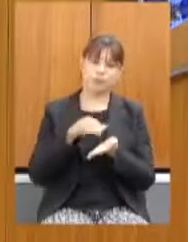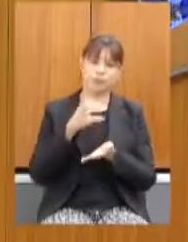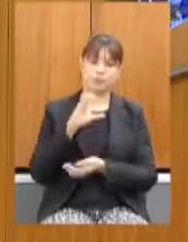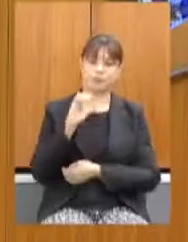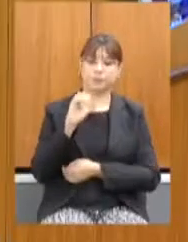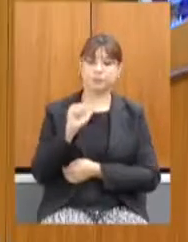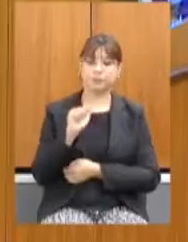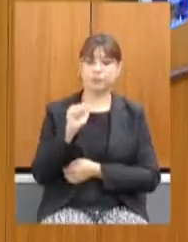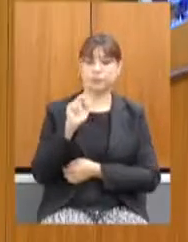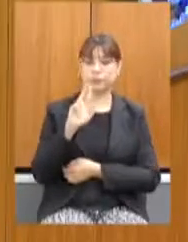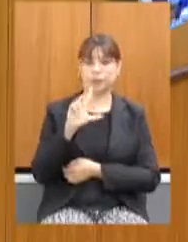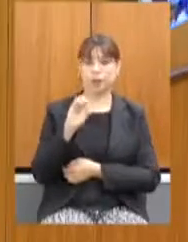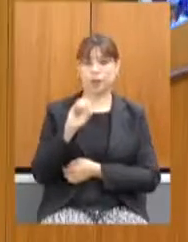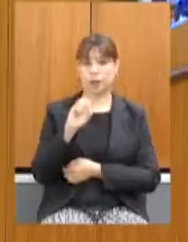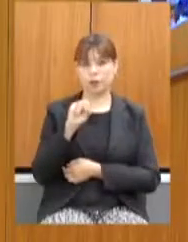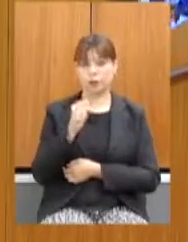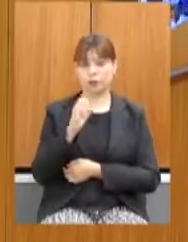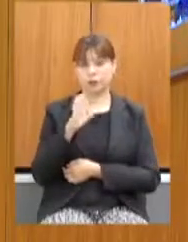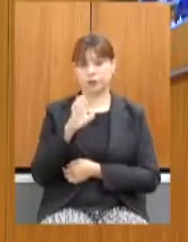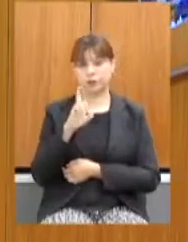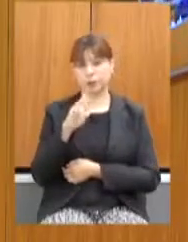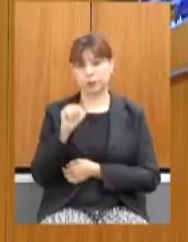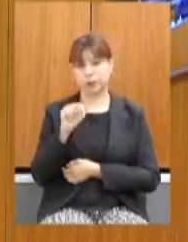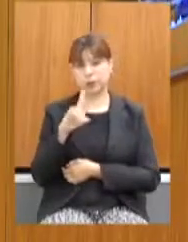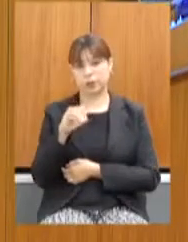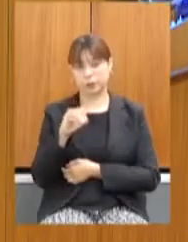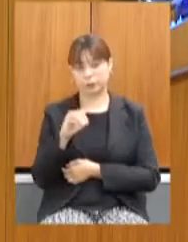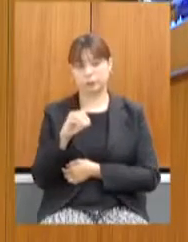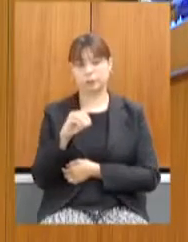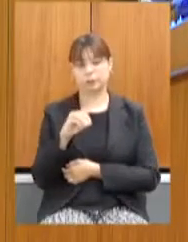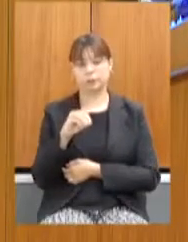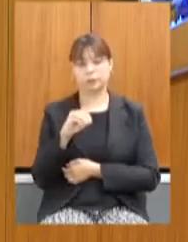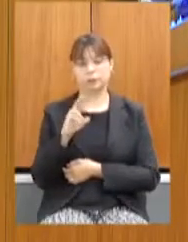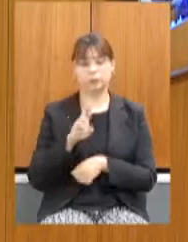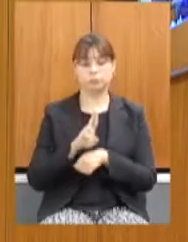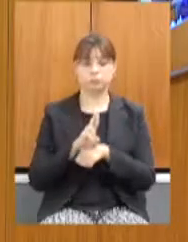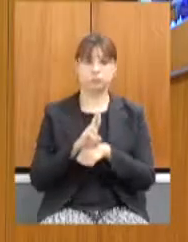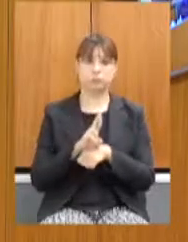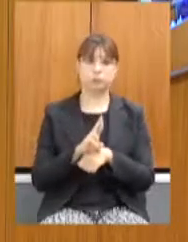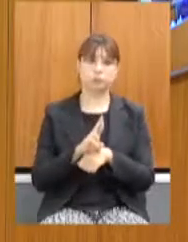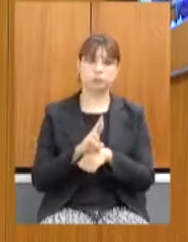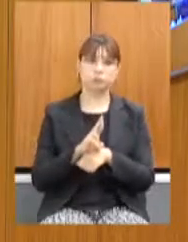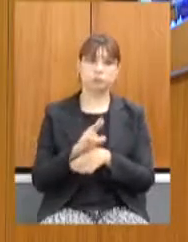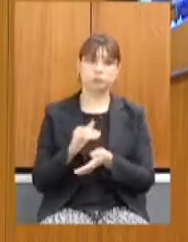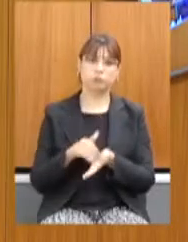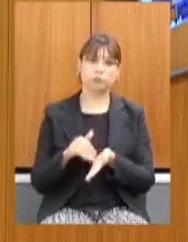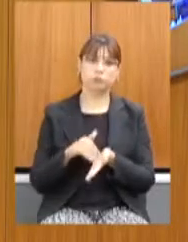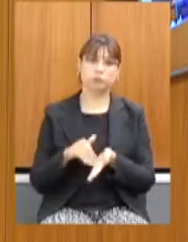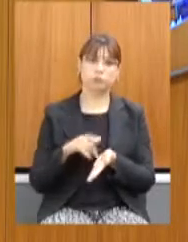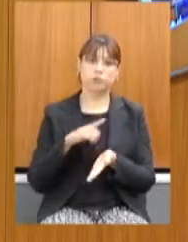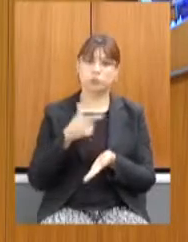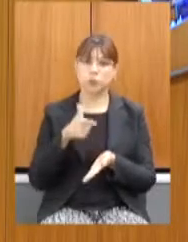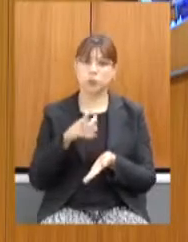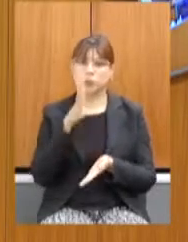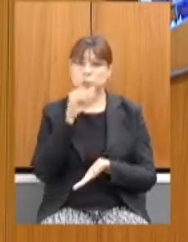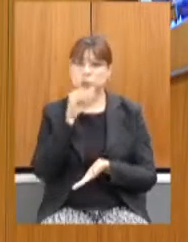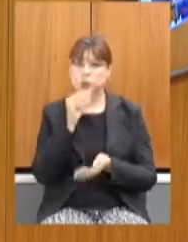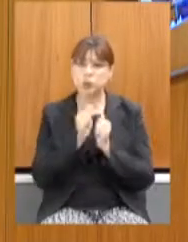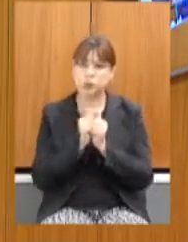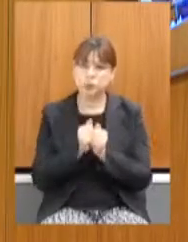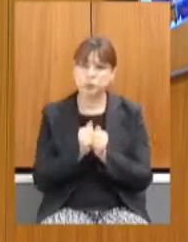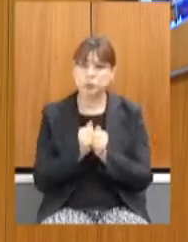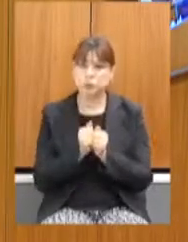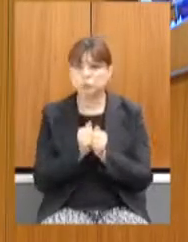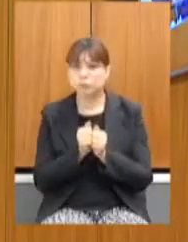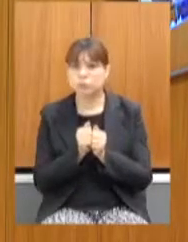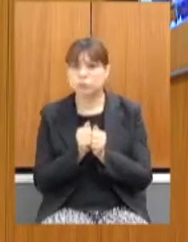estará apresentando o relatório em nome da secretaria e mais algum outro só trouxe mais algumas funcionando no